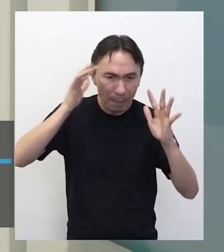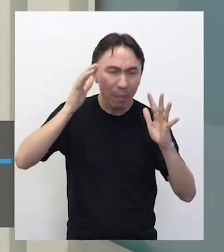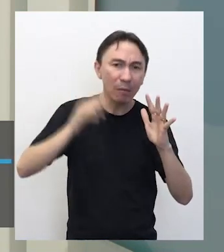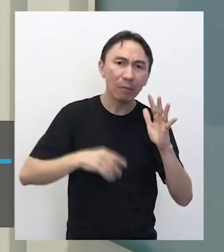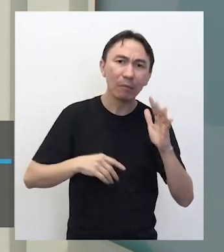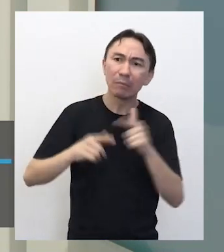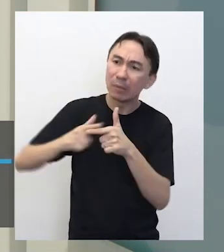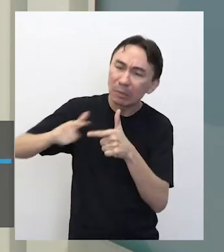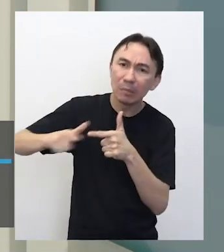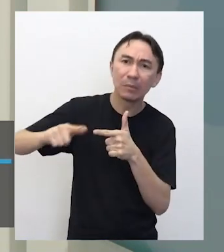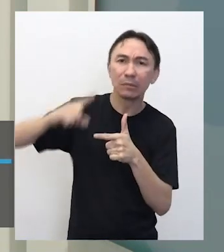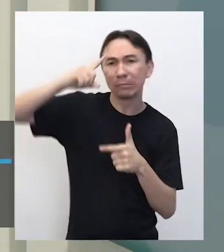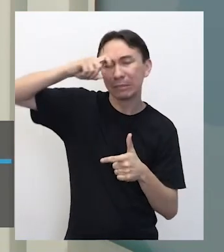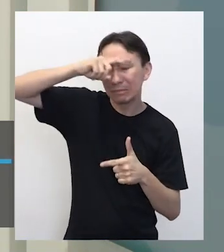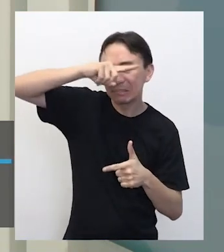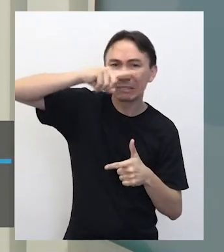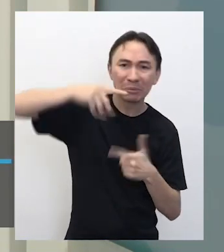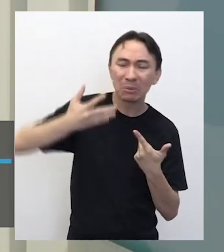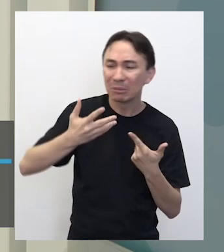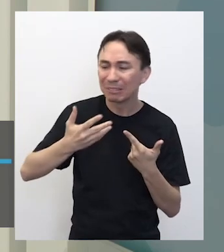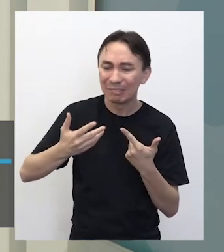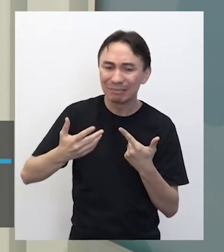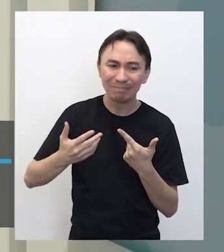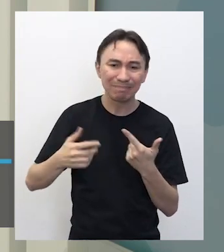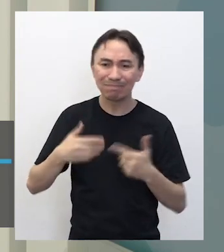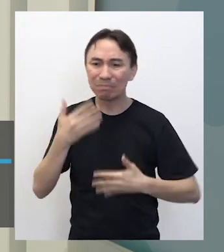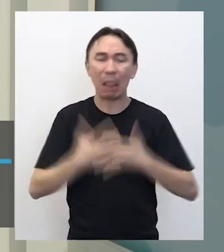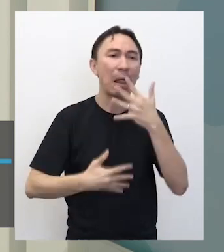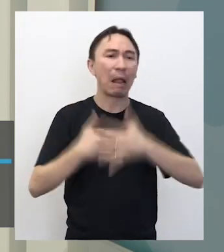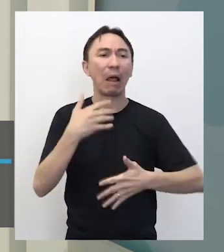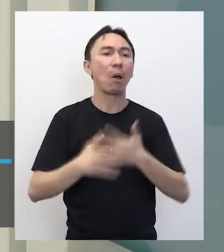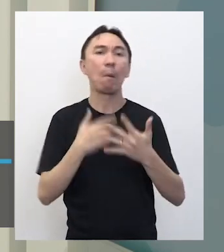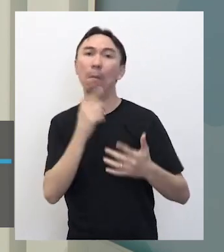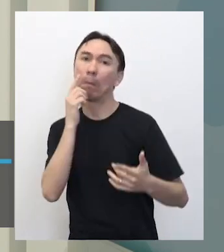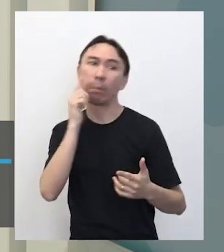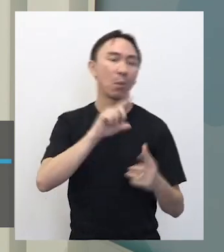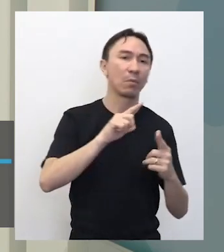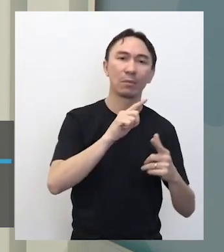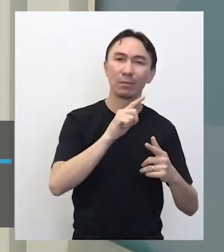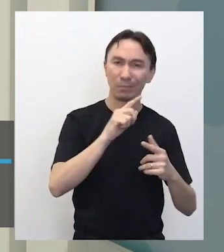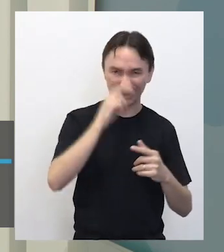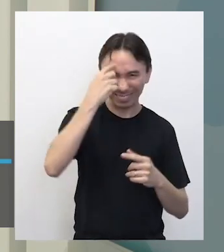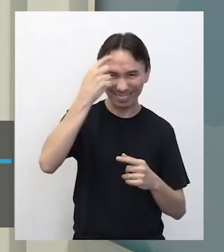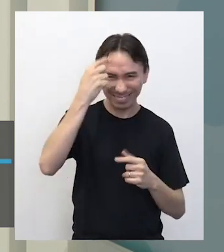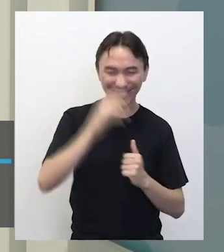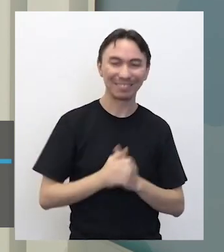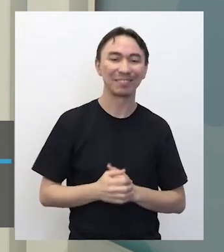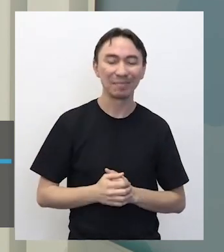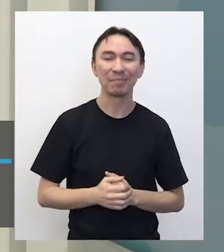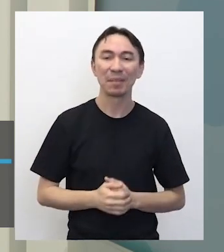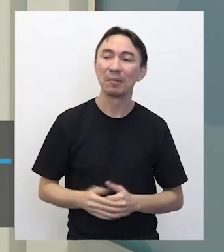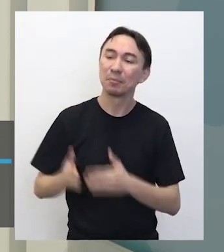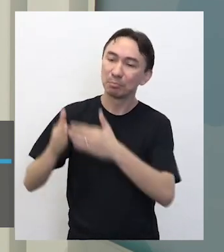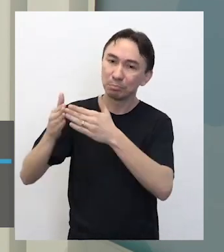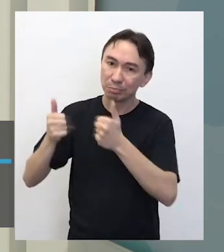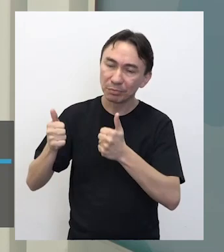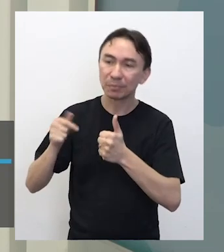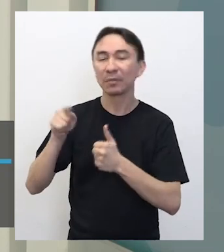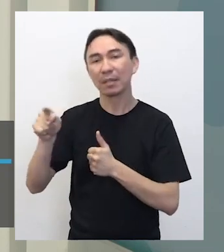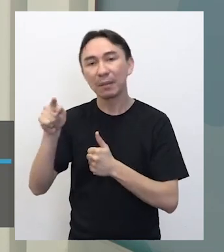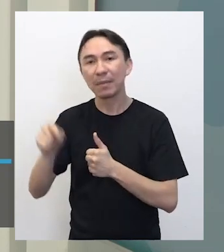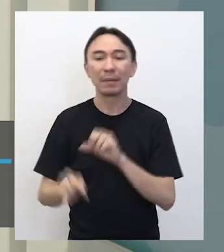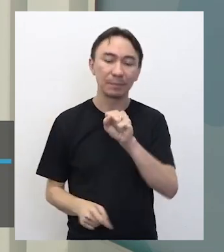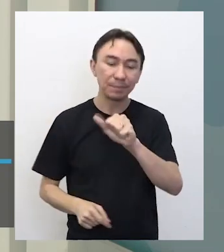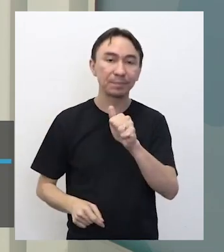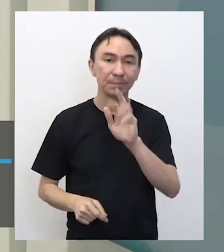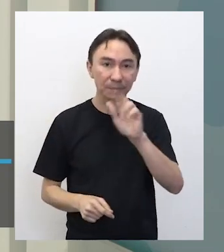para atingir aquilo que a gente quer melhorar, o nosso plano de ação. E eu vou pedir para a Sara ler a nossa frase